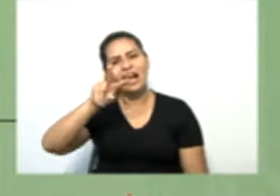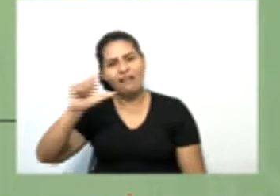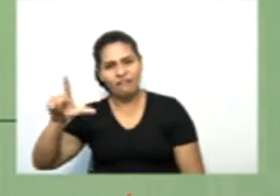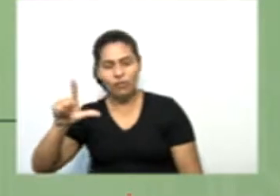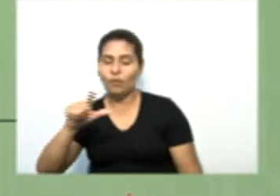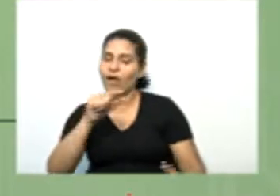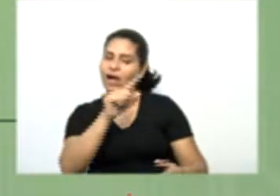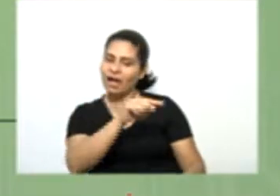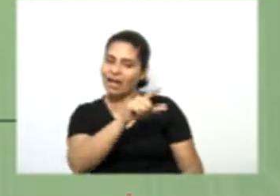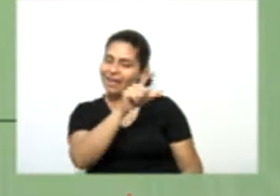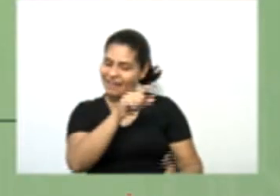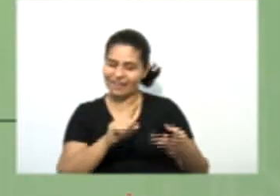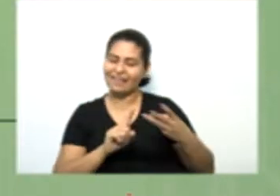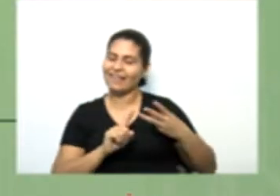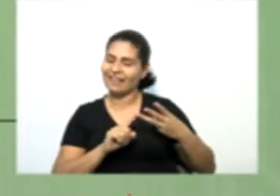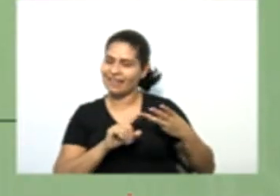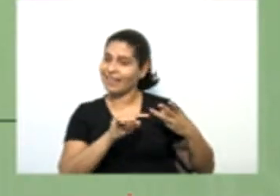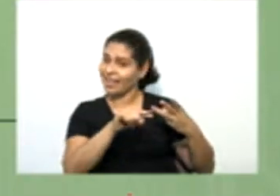né, ele é mais